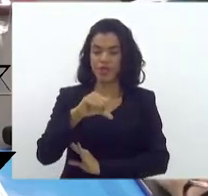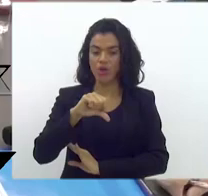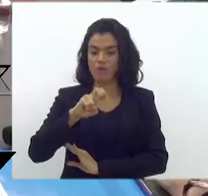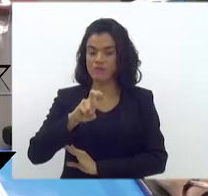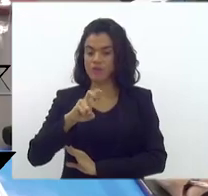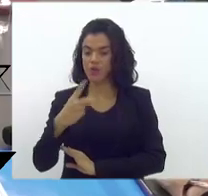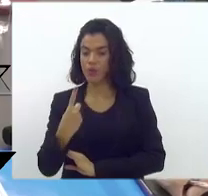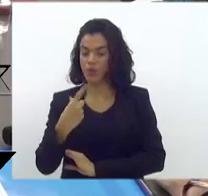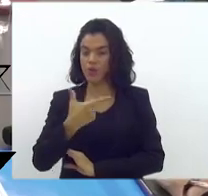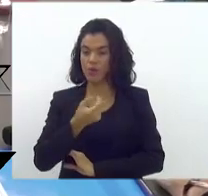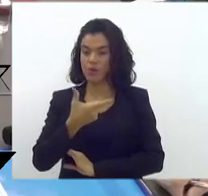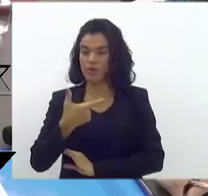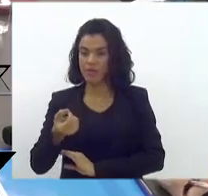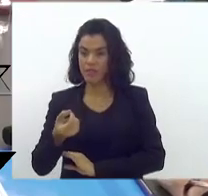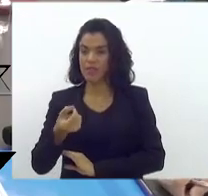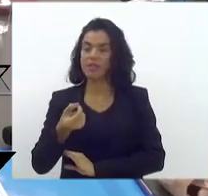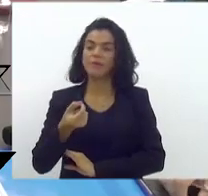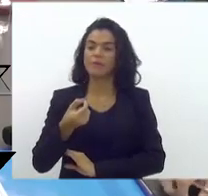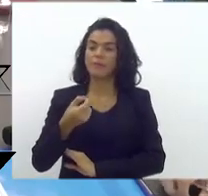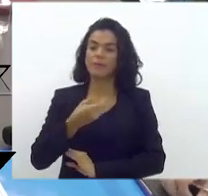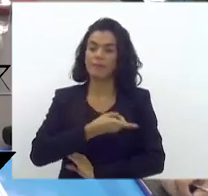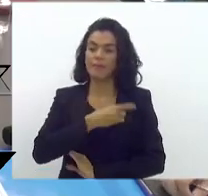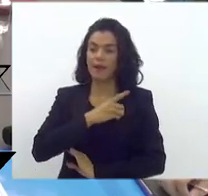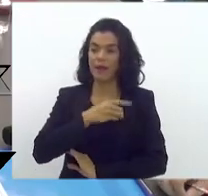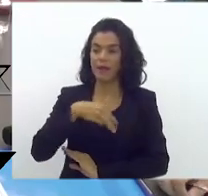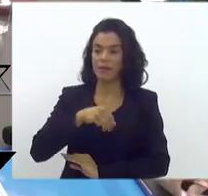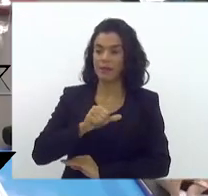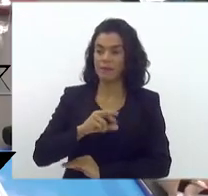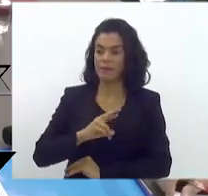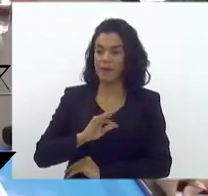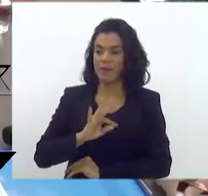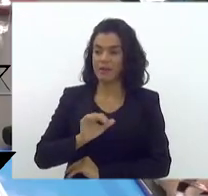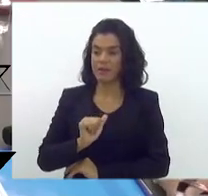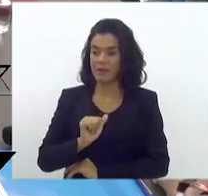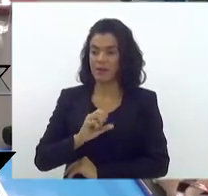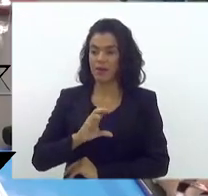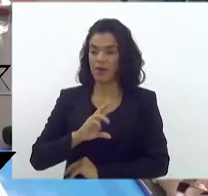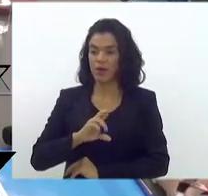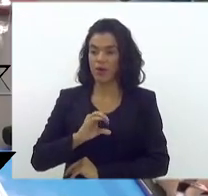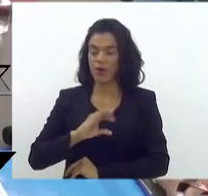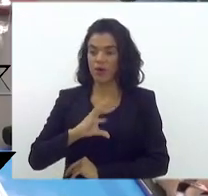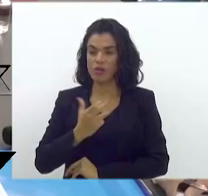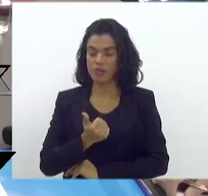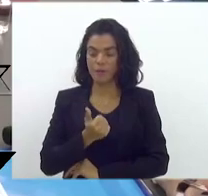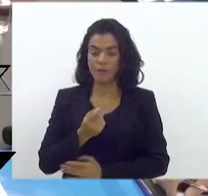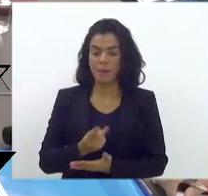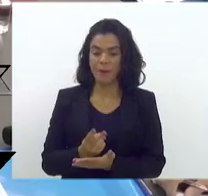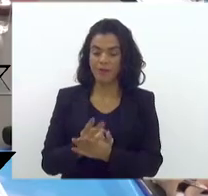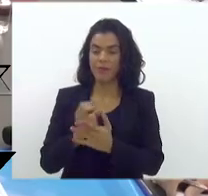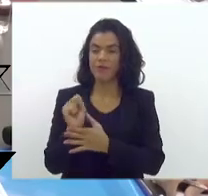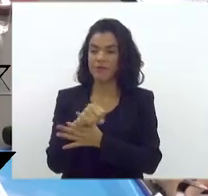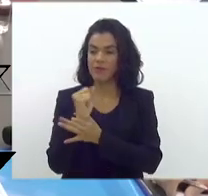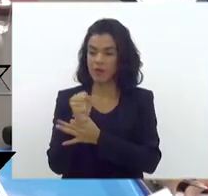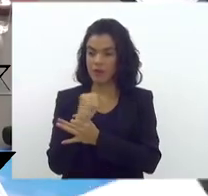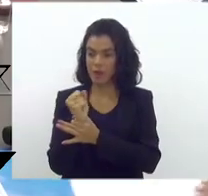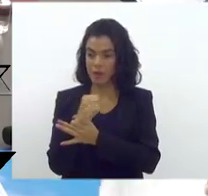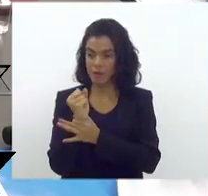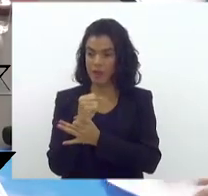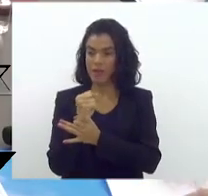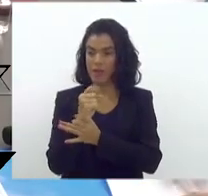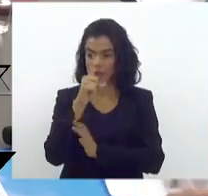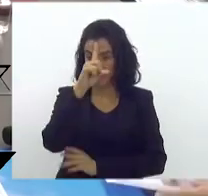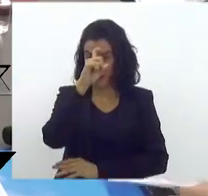2951 de 2020, de autoria da deputada Marta Rocha, que dispõe sobre a obrigatoriedade de permanência de fisioterapeuta